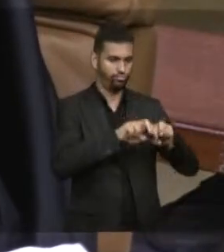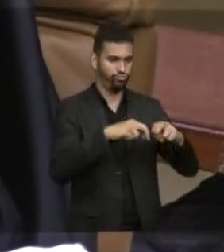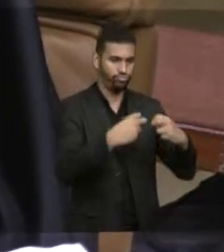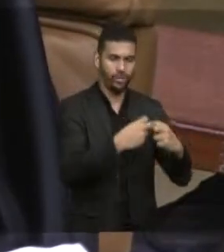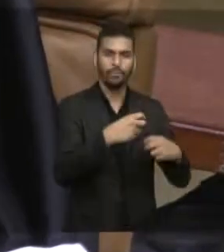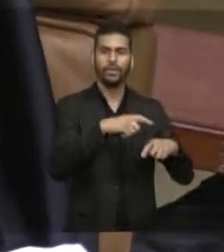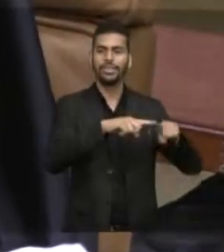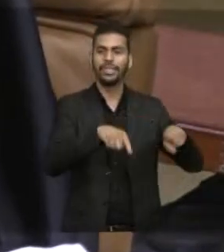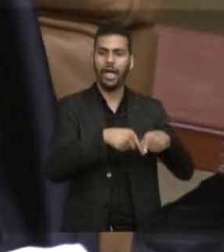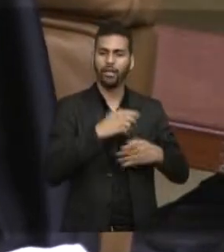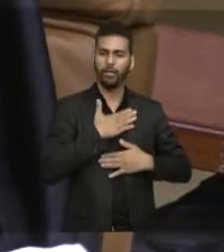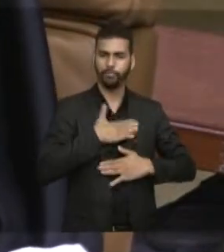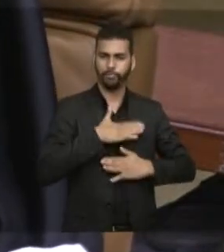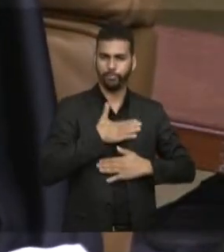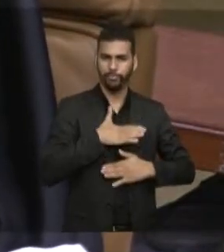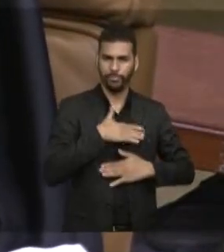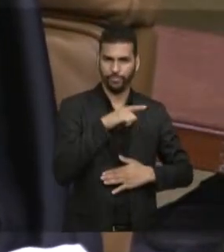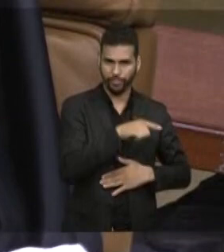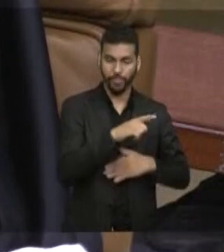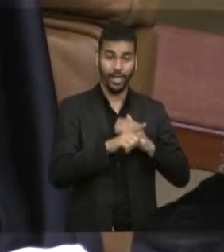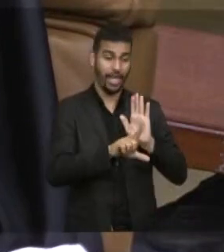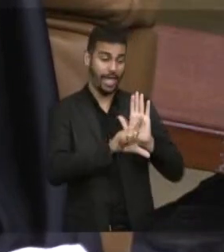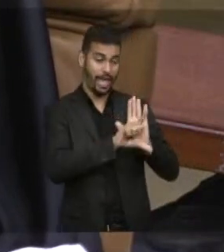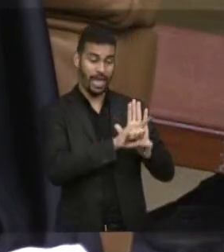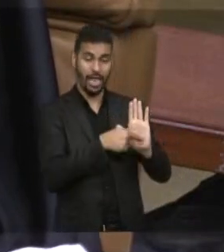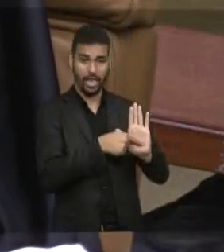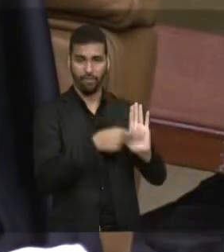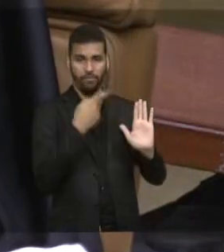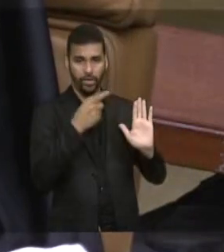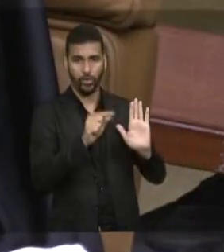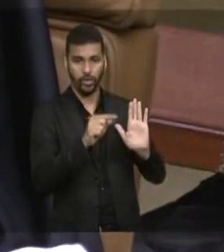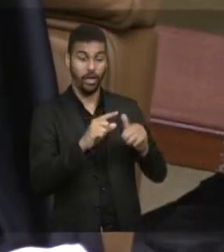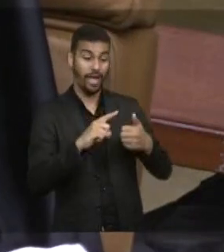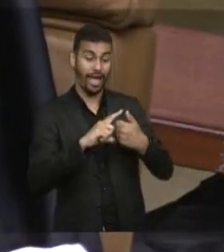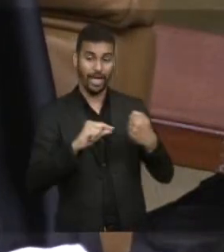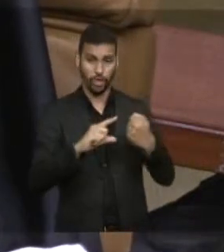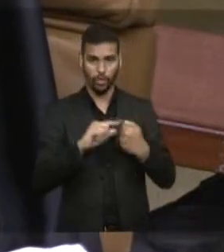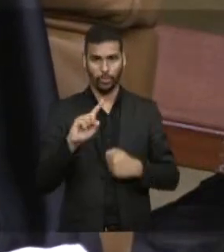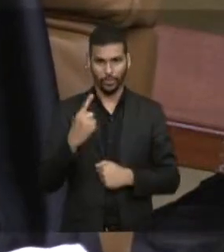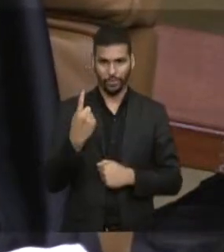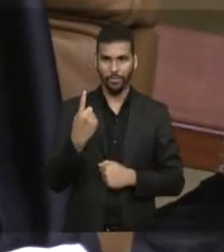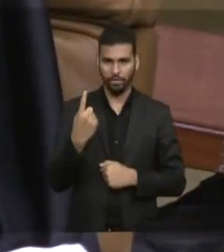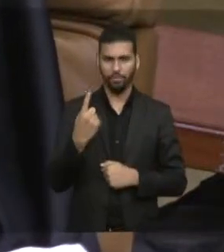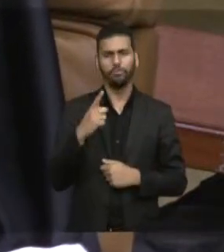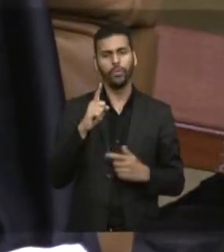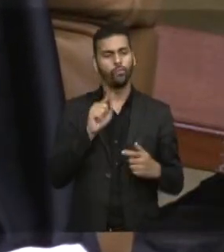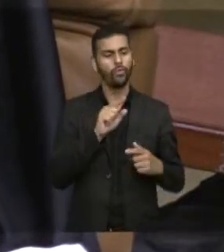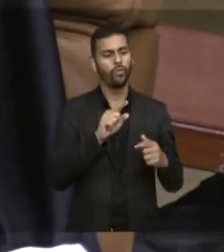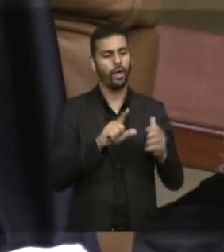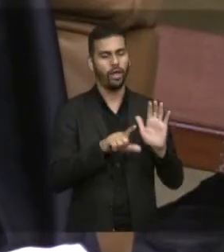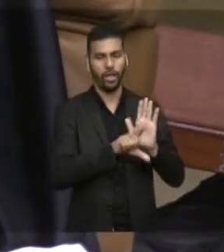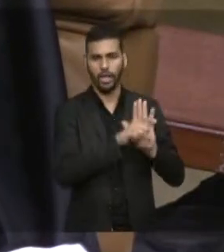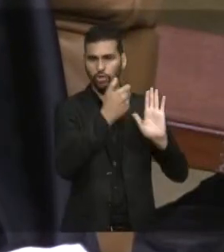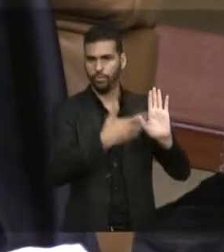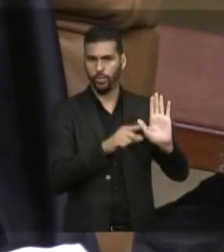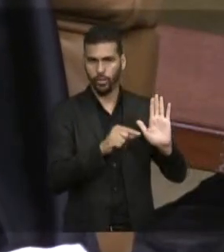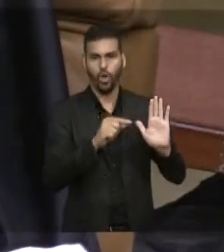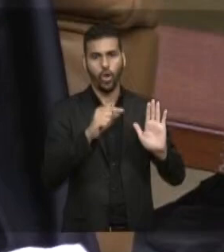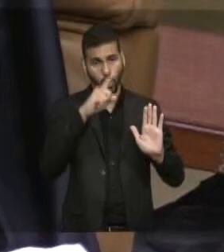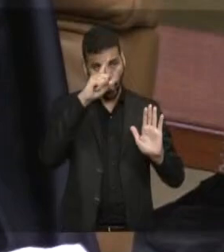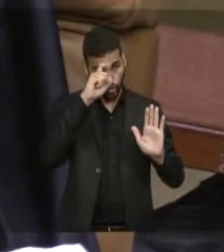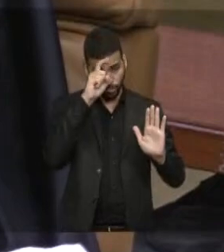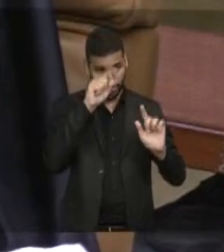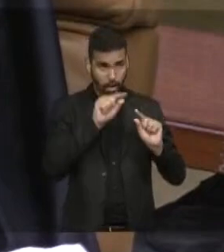o ato normativo impugnato tem o seguinte teor artigo primeiro os hospitais públicos e privados do Estado